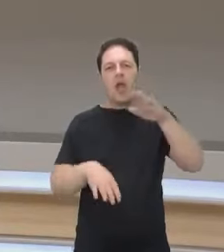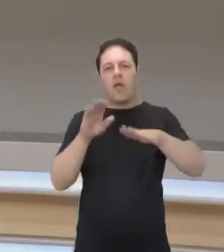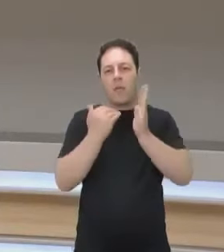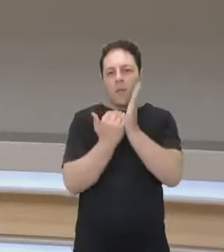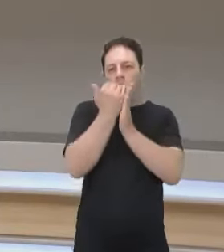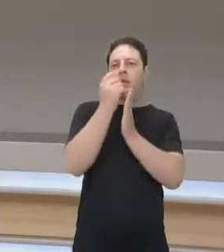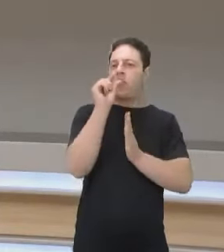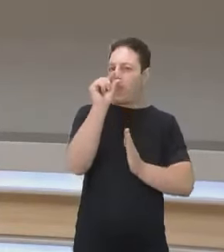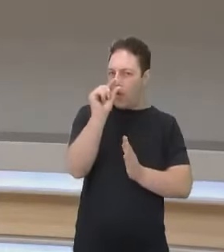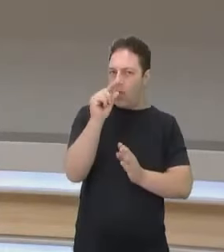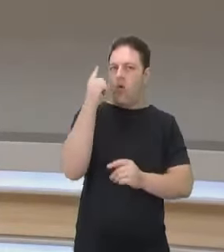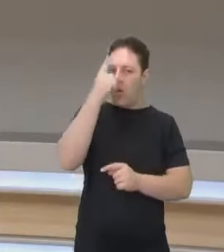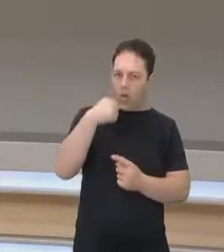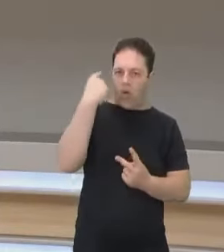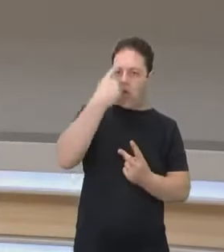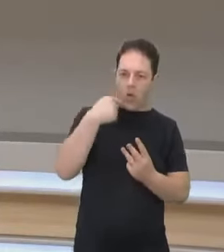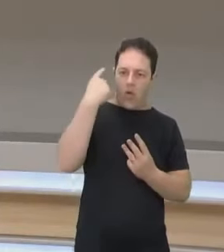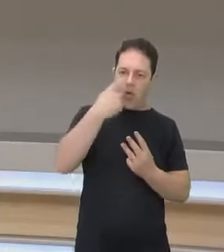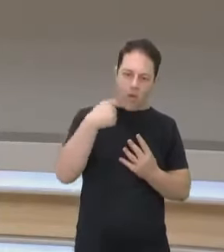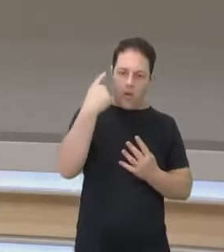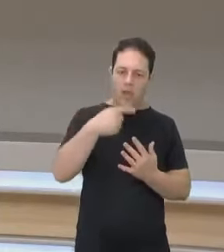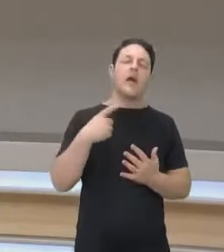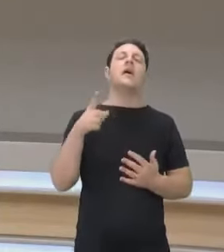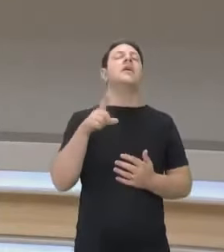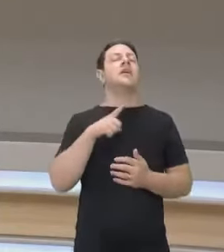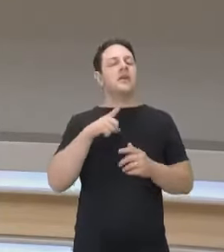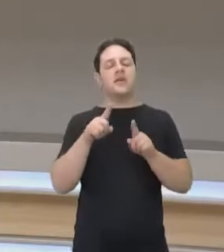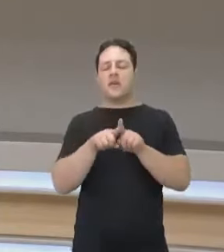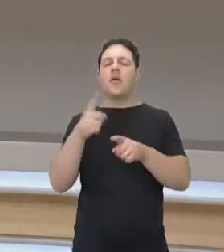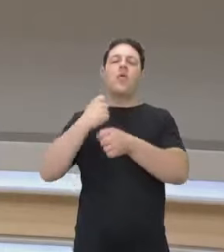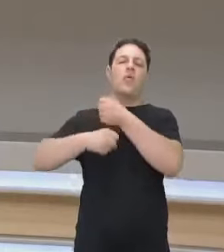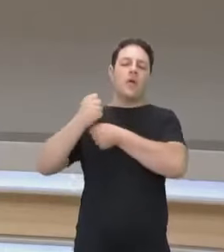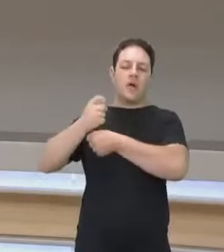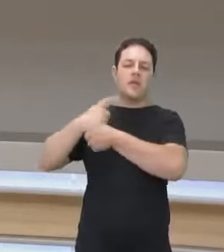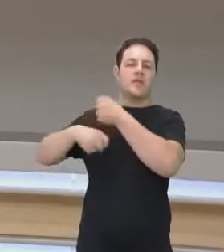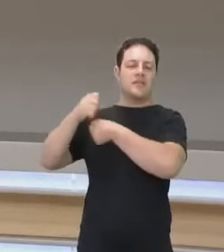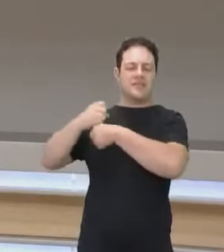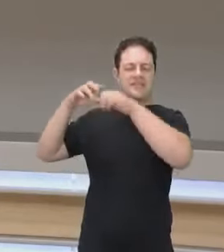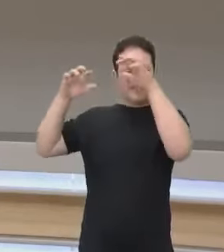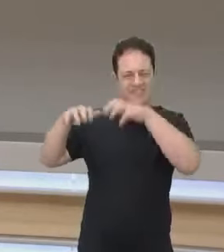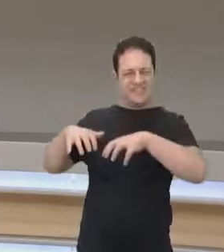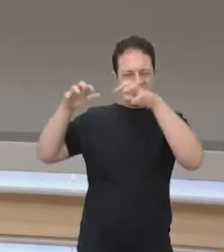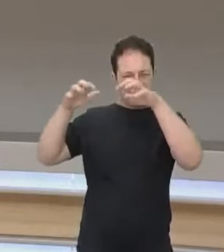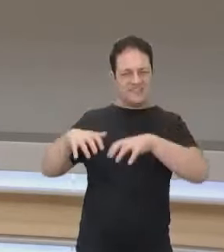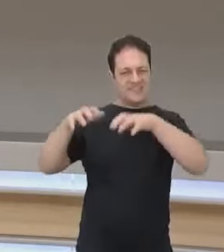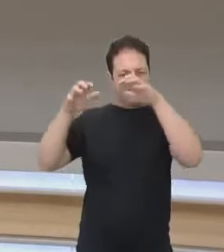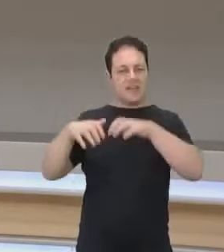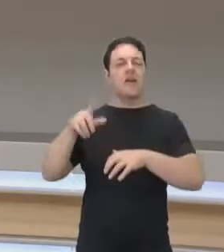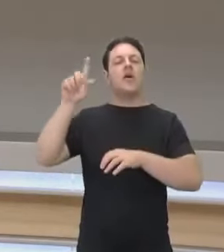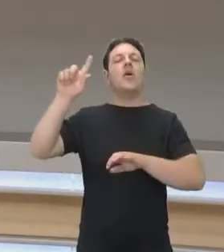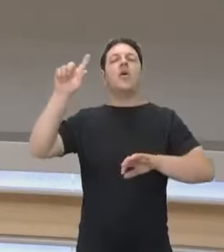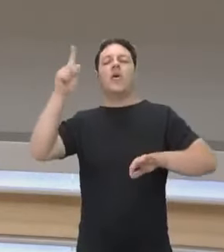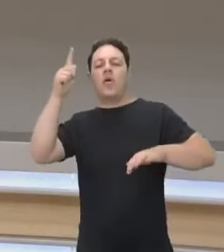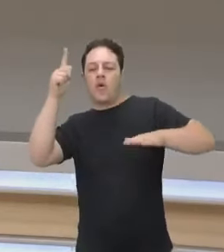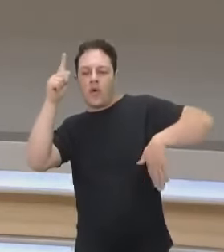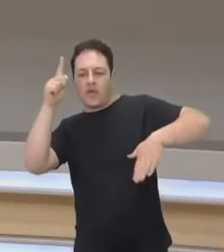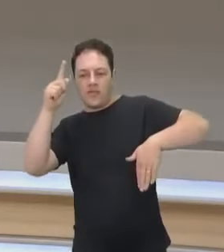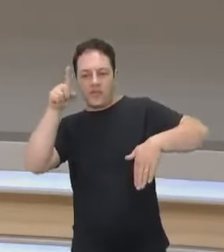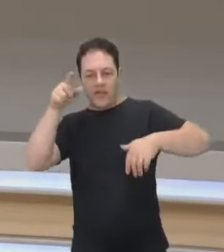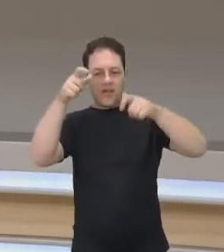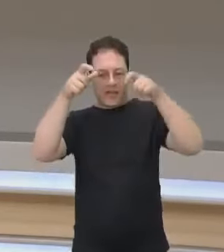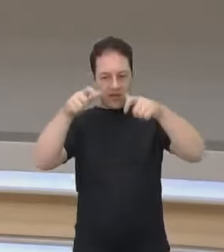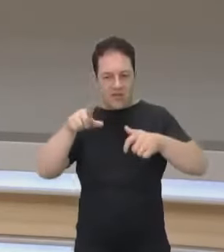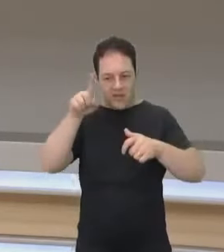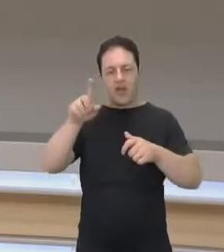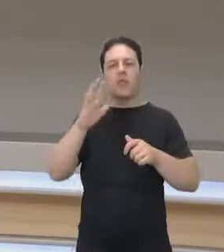100 milímetros, e tivemos chuvas nos últimos anos também com acumulados no Guarujá, há 2 anos atrás,